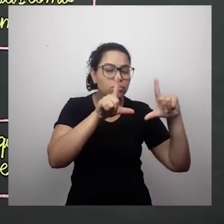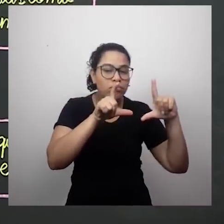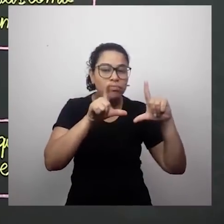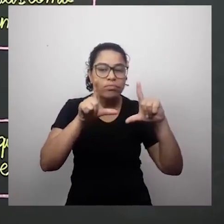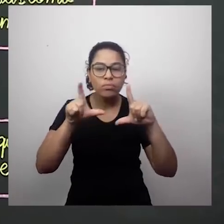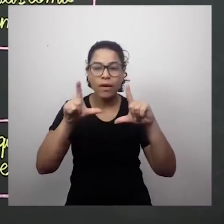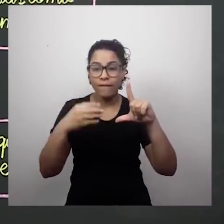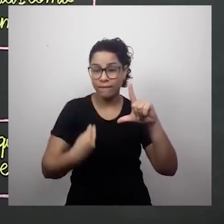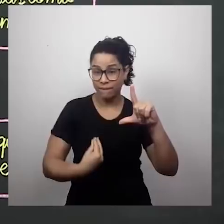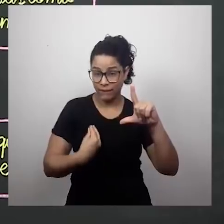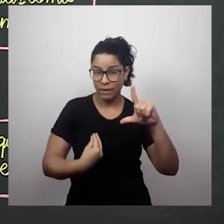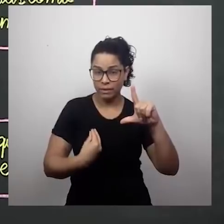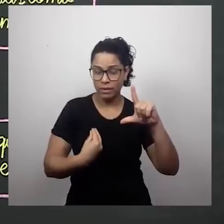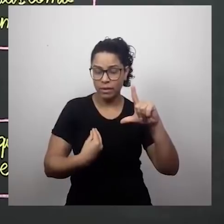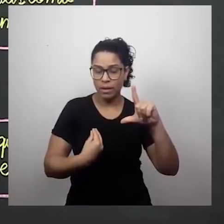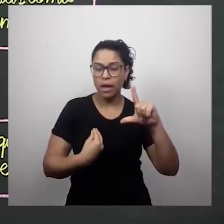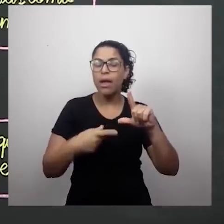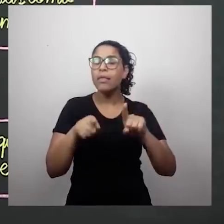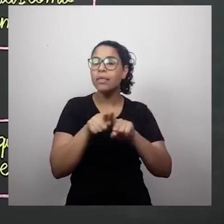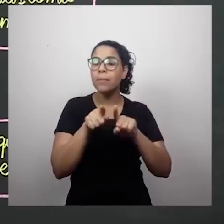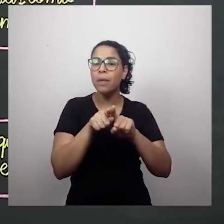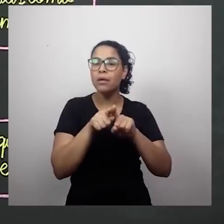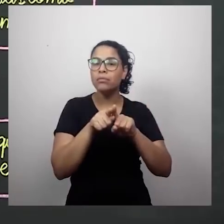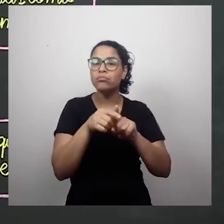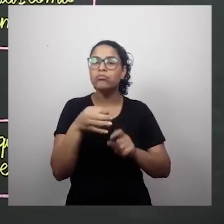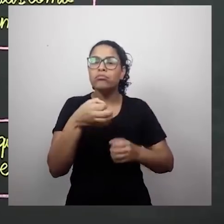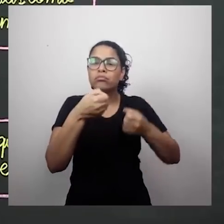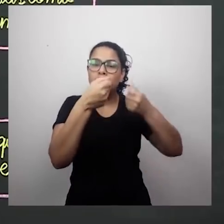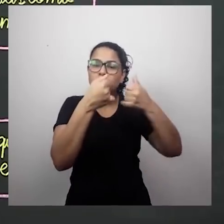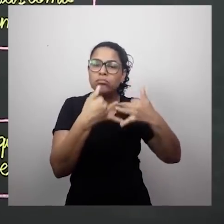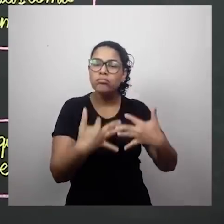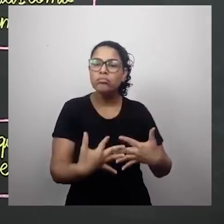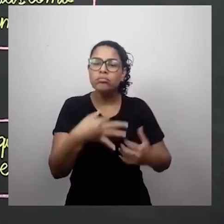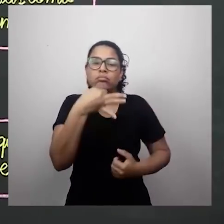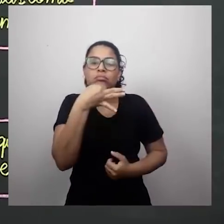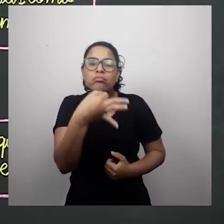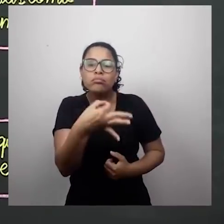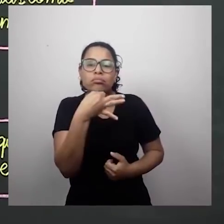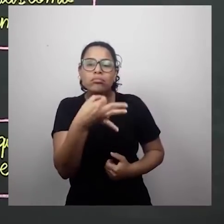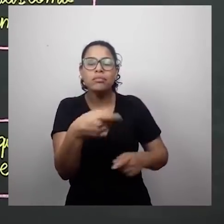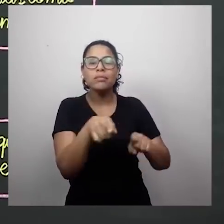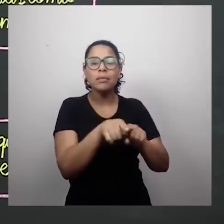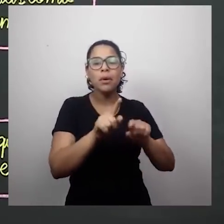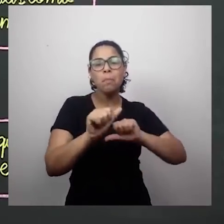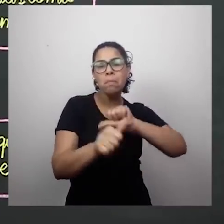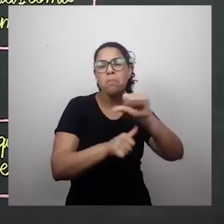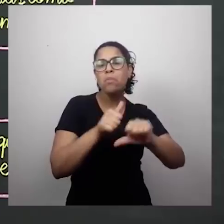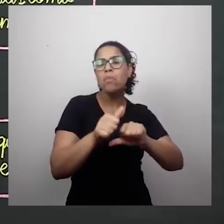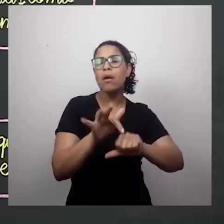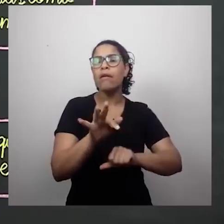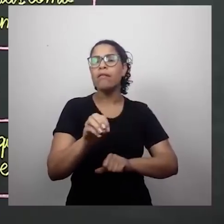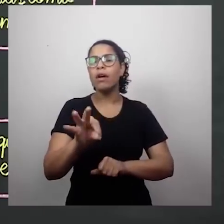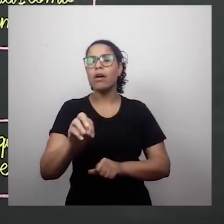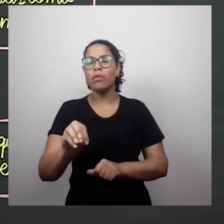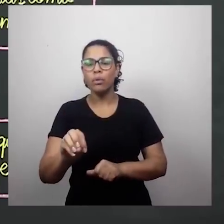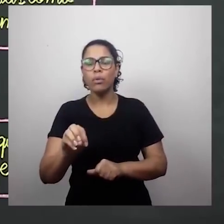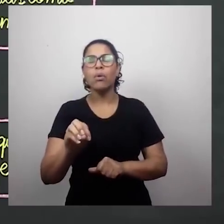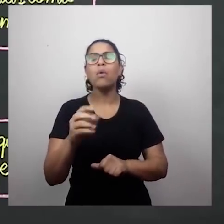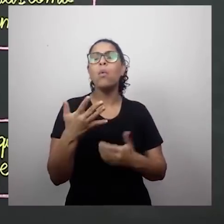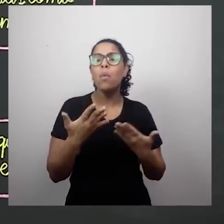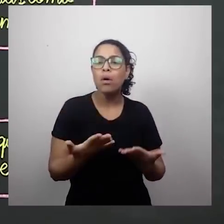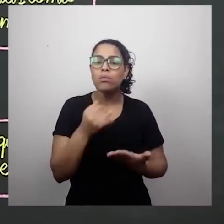da nossa vida e relatar, universalizar, transformar isso num fato histórico, porque quando a notícia,